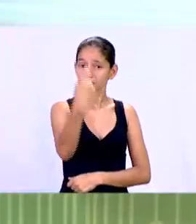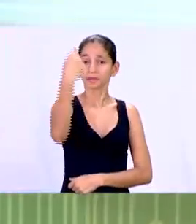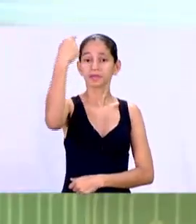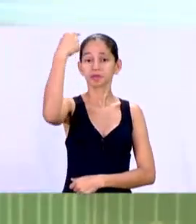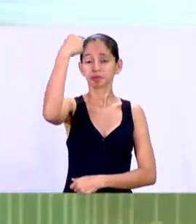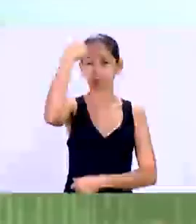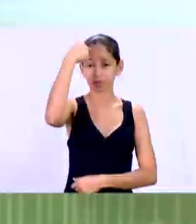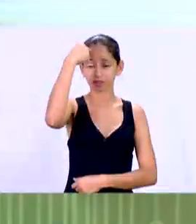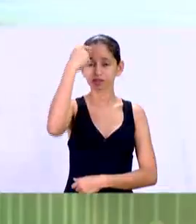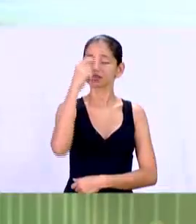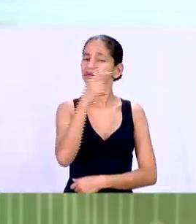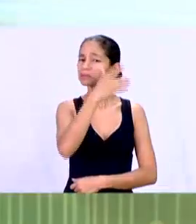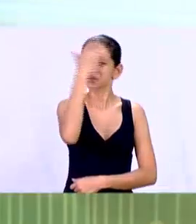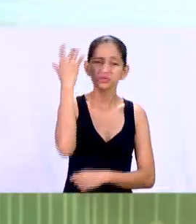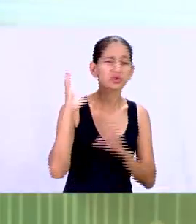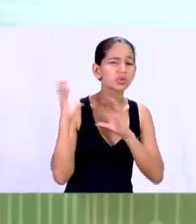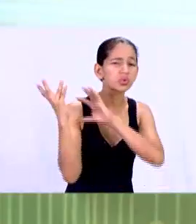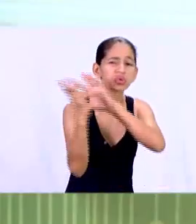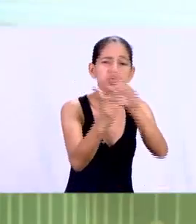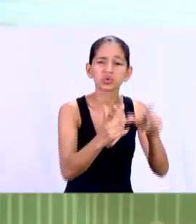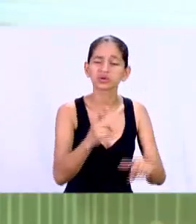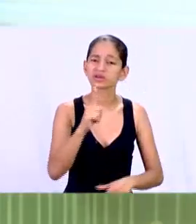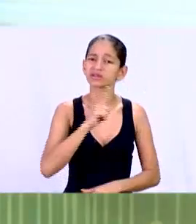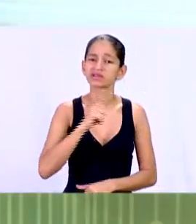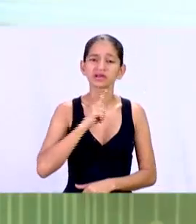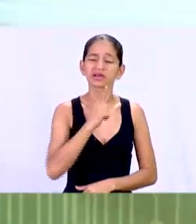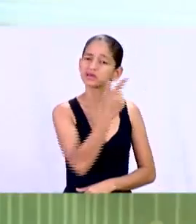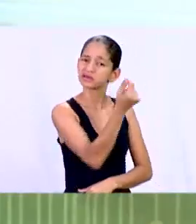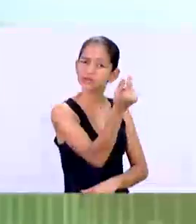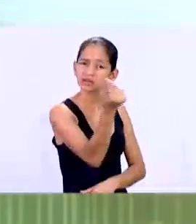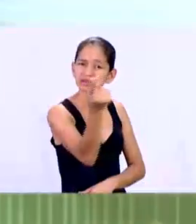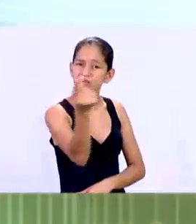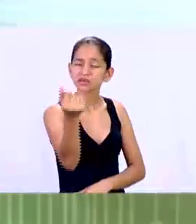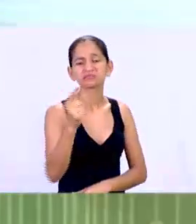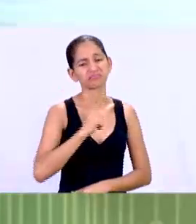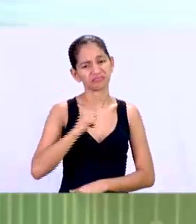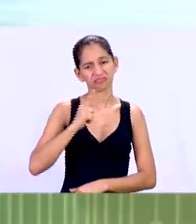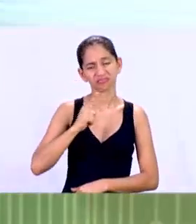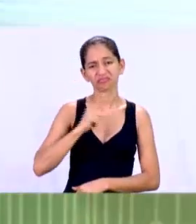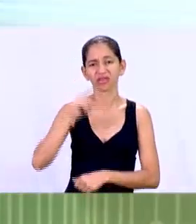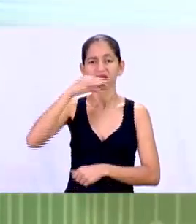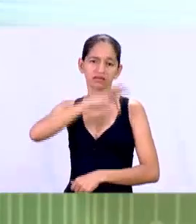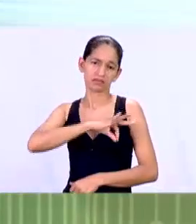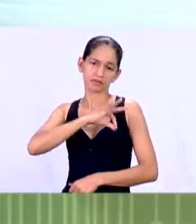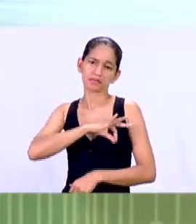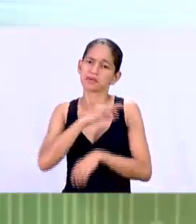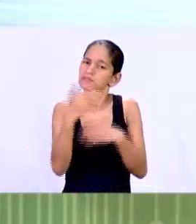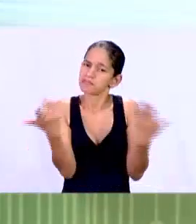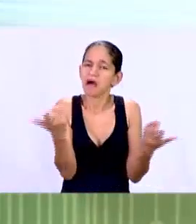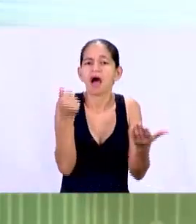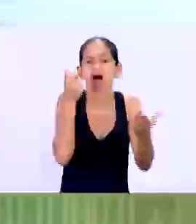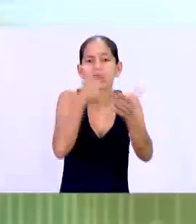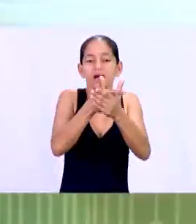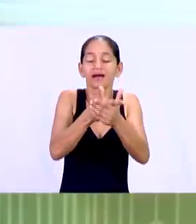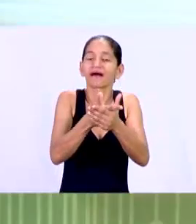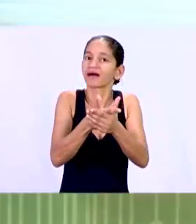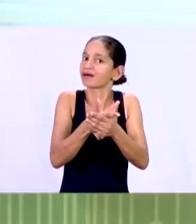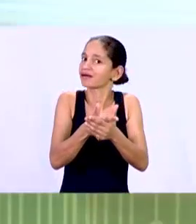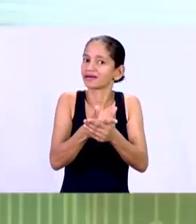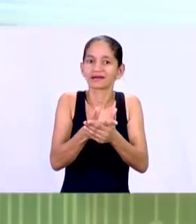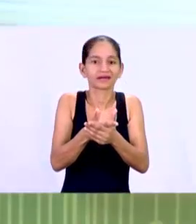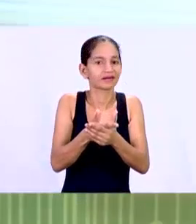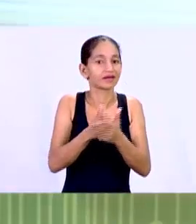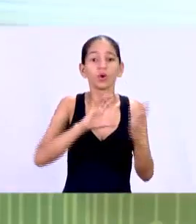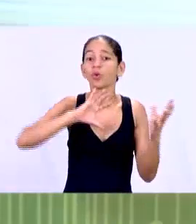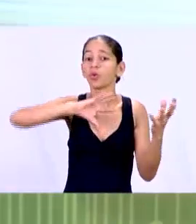não tem R$1 para comprar um pão? Milhares de brasileiros não têm R$1 para comprar um pão. Então, isso é alteridade, né? Ele